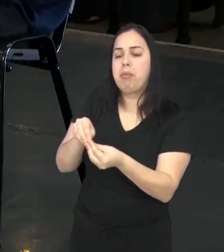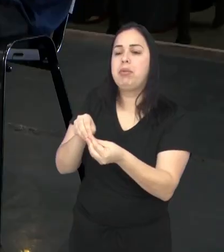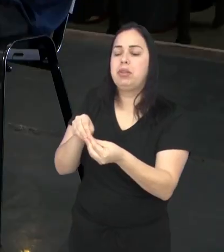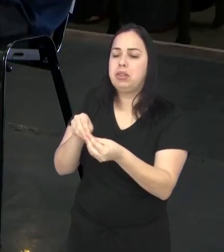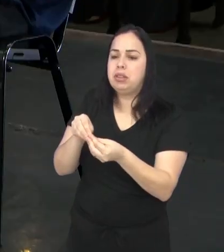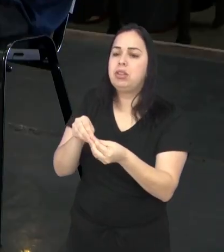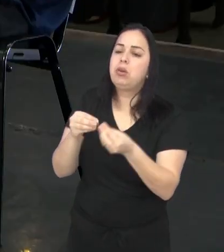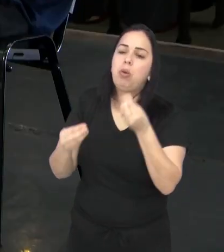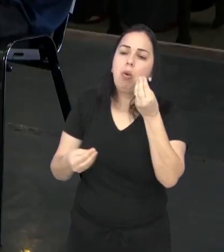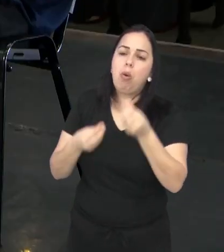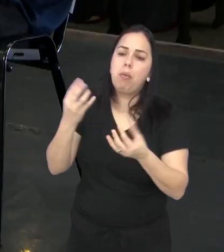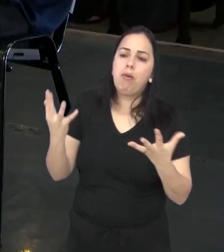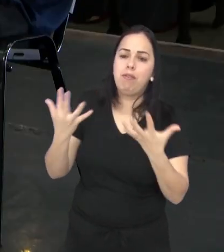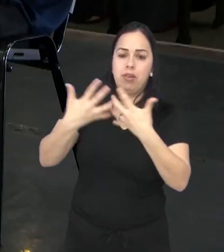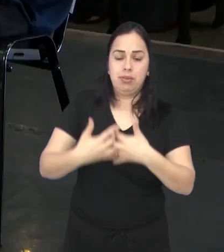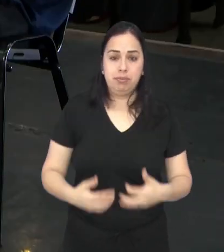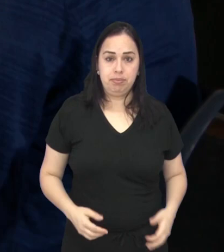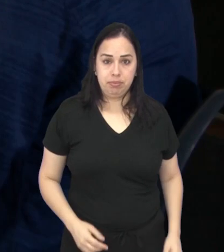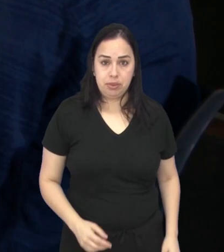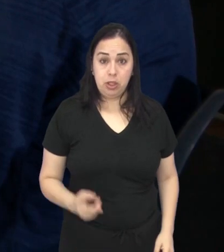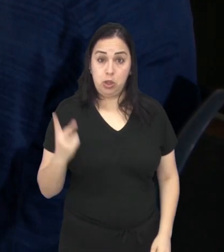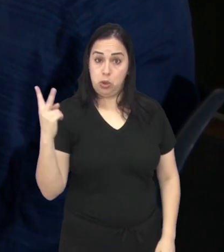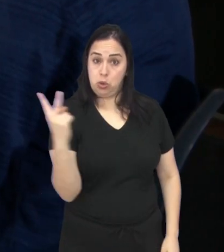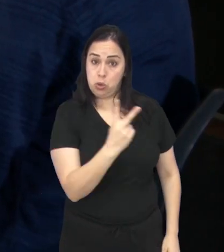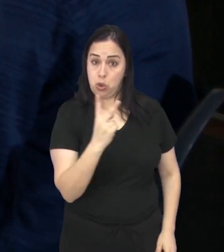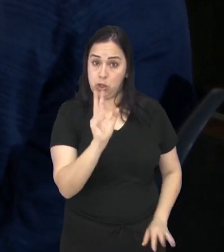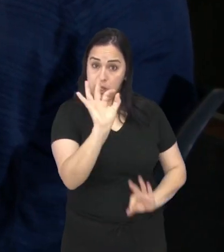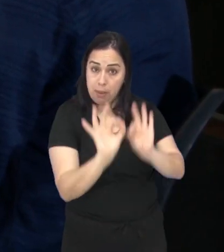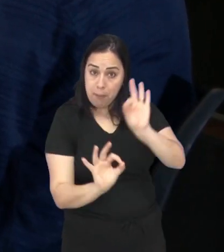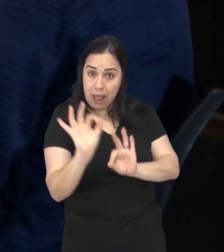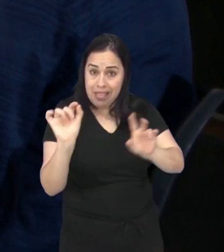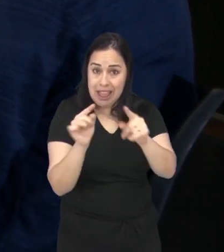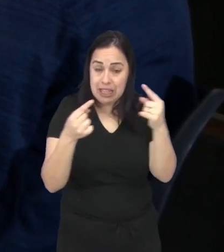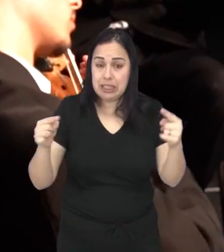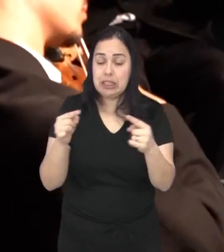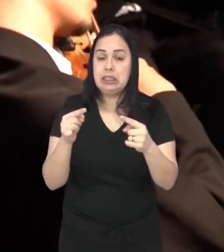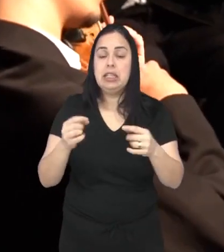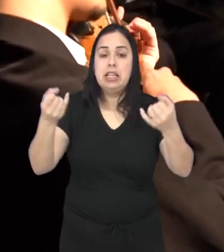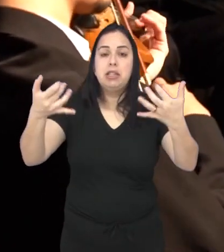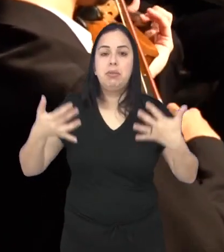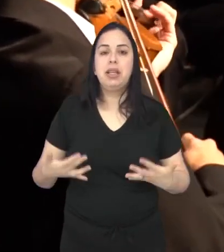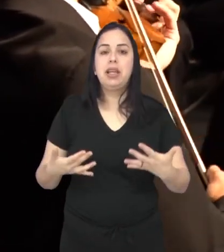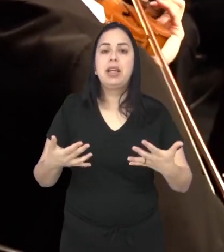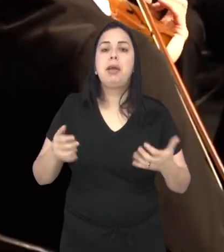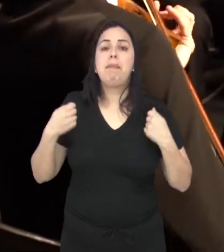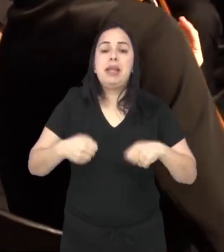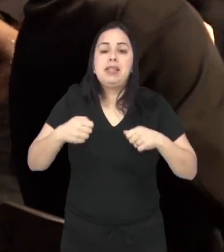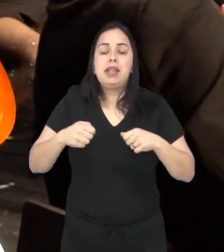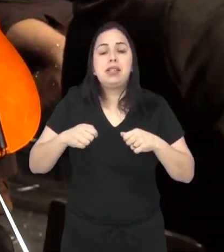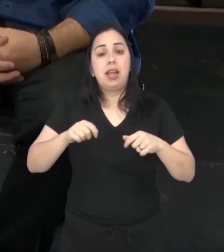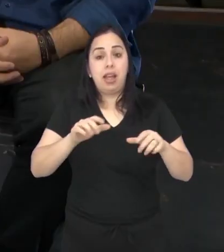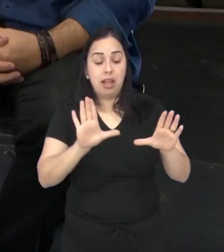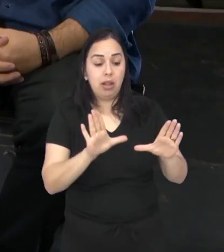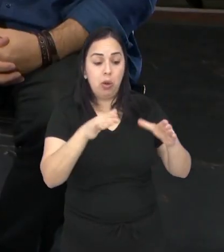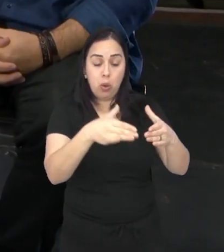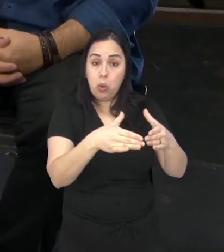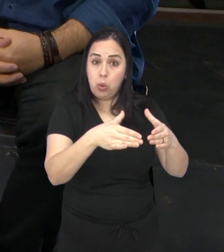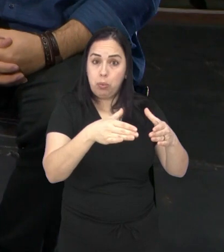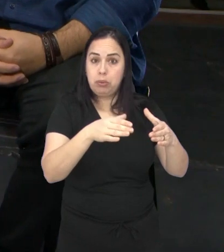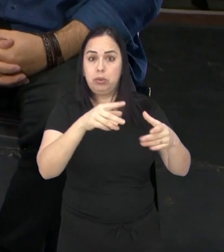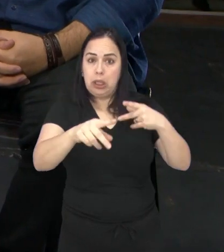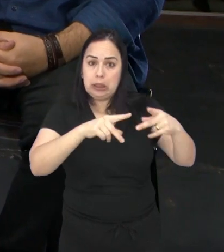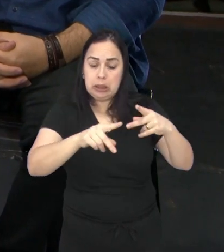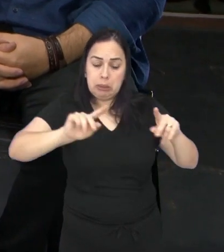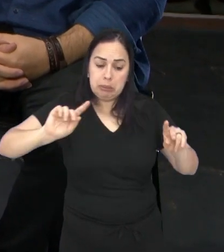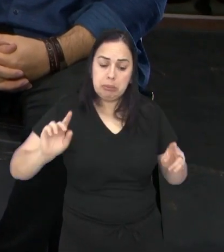funcionam. E os produtores culturais reforçam a necessidade do incentivo à cena musical na cidade. Tem uns projetos